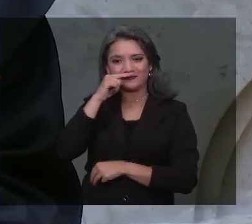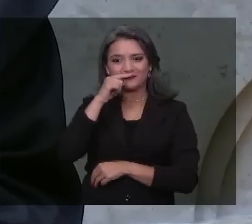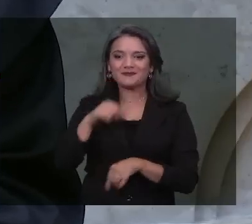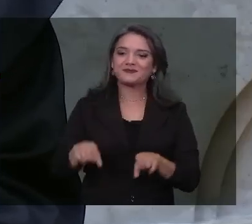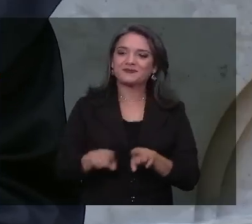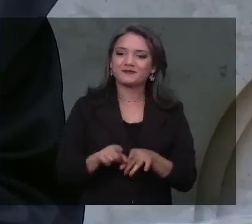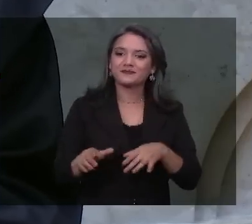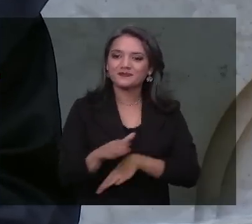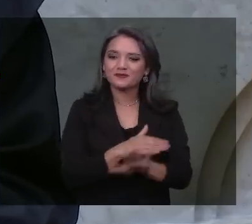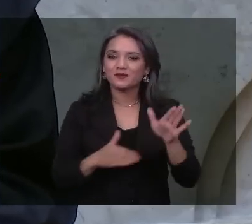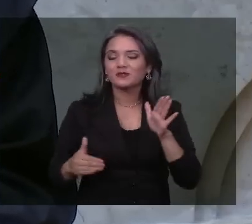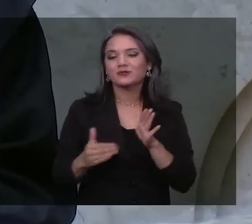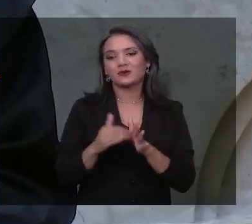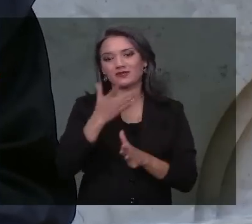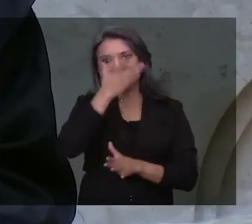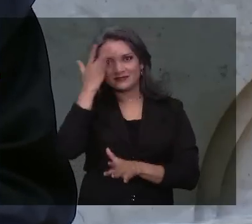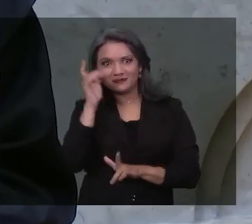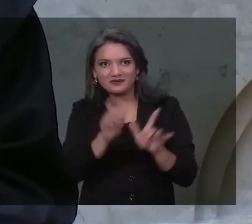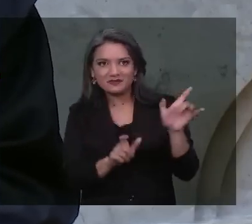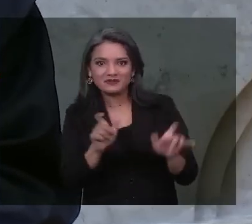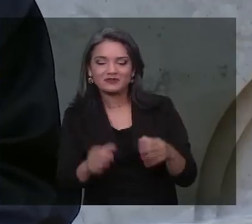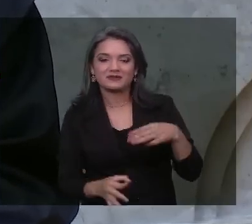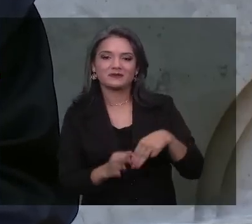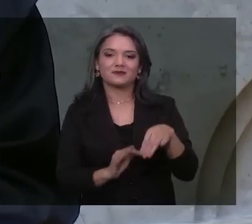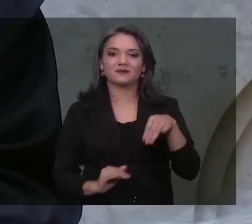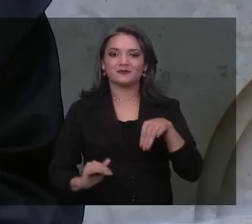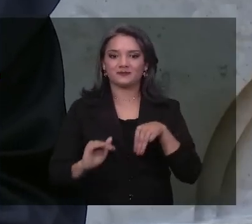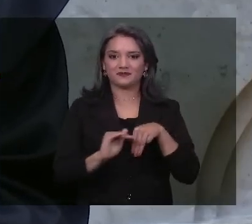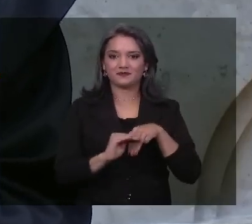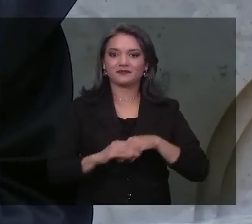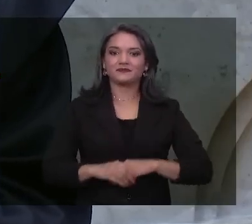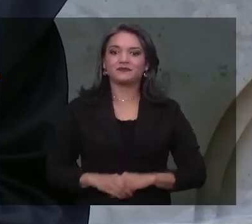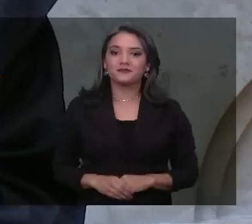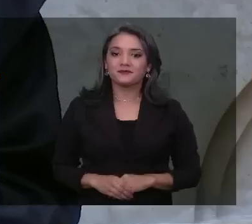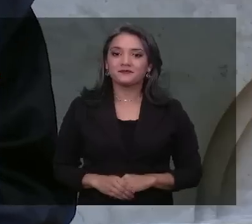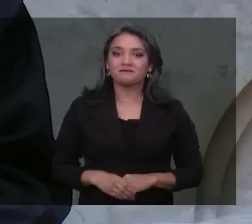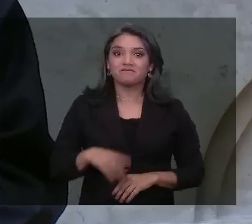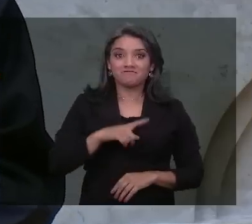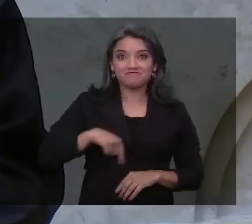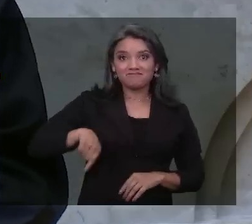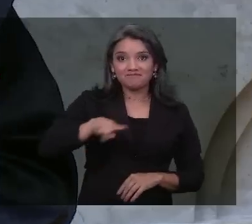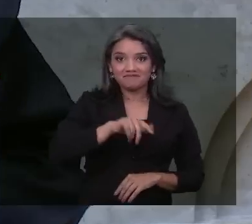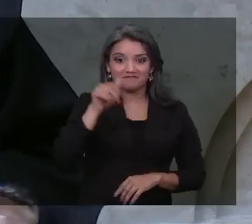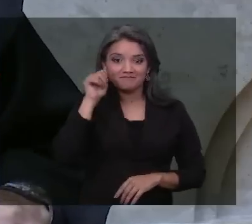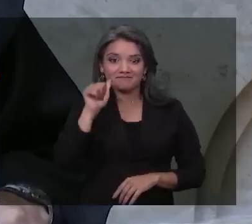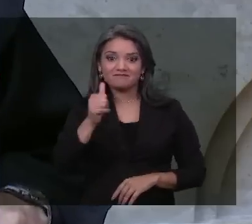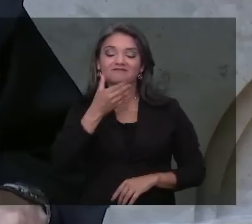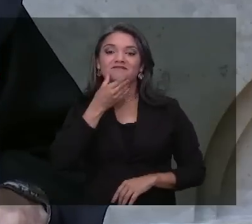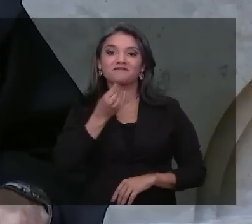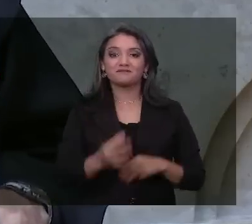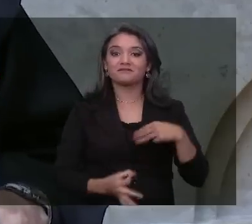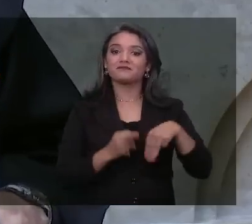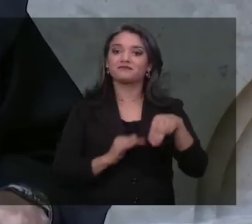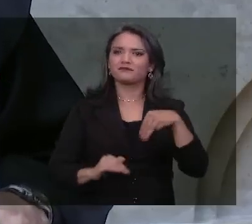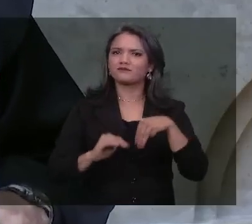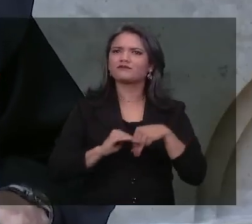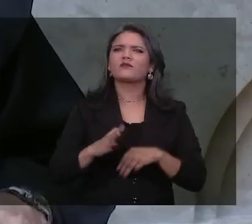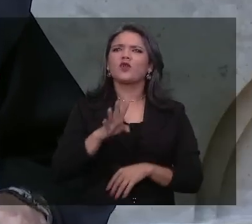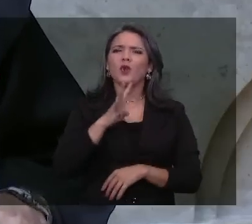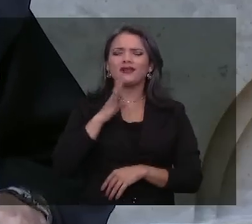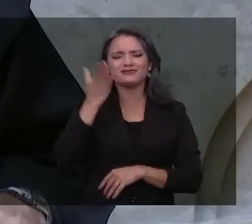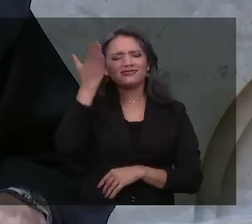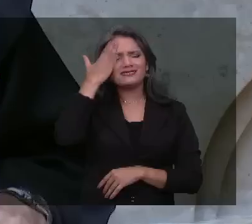todos os integrantes deste tribunal. Vossas Excelências, ministras e ministros, conhecem as